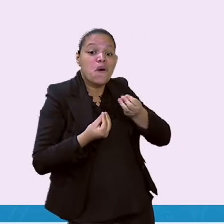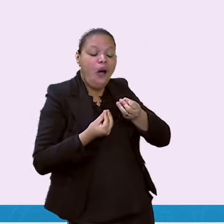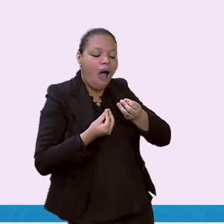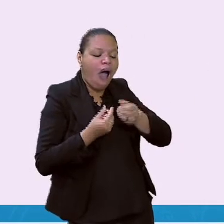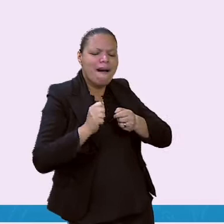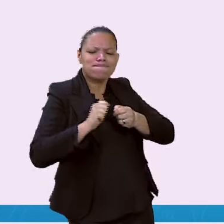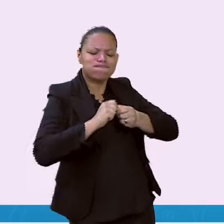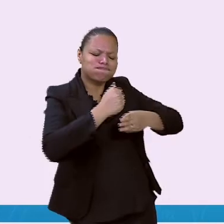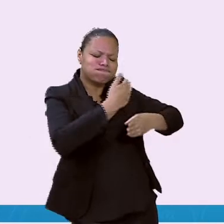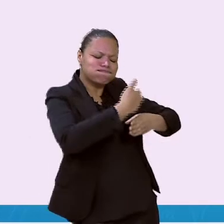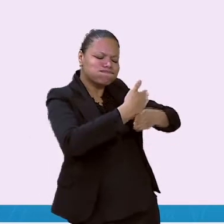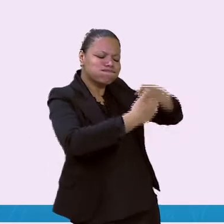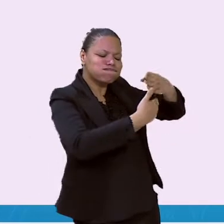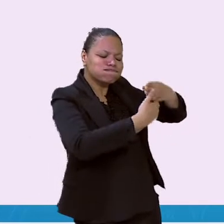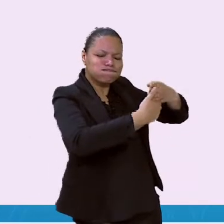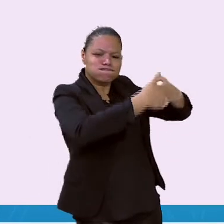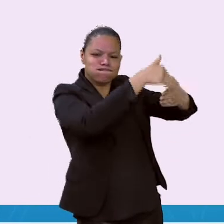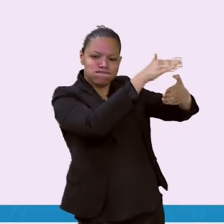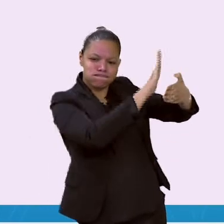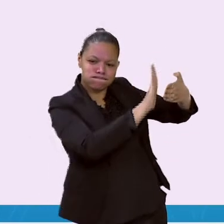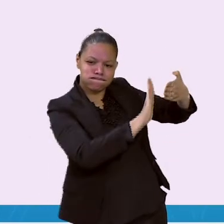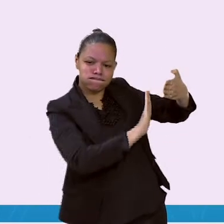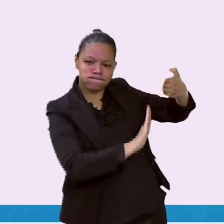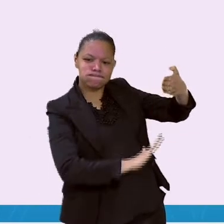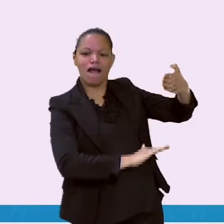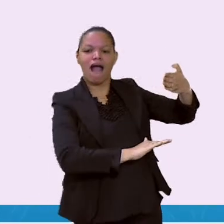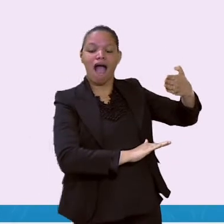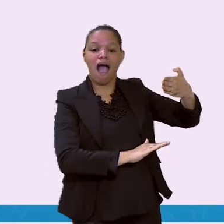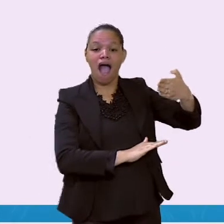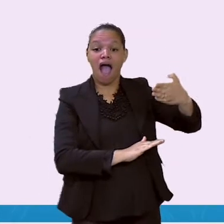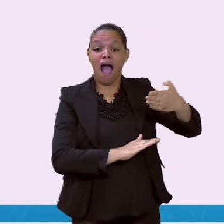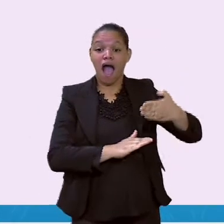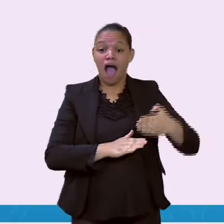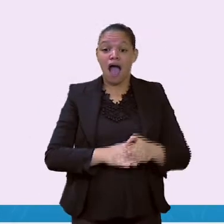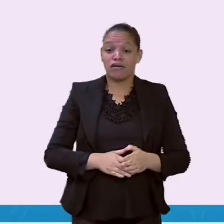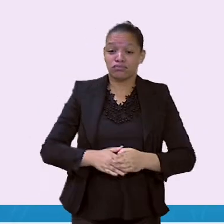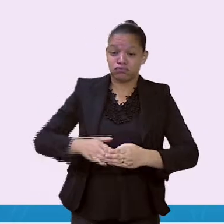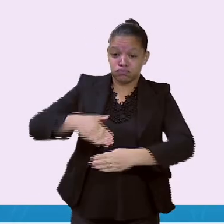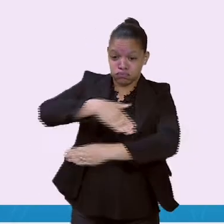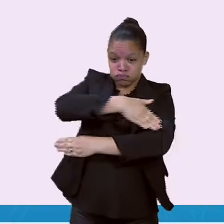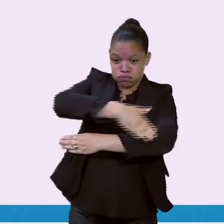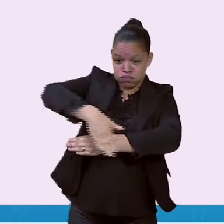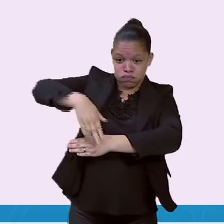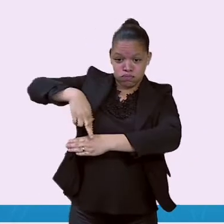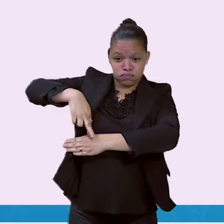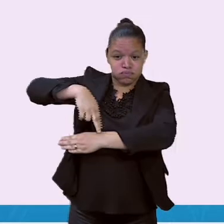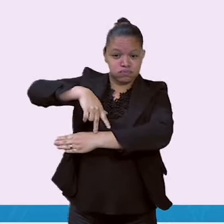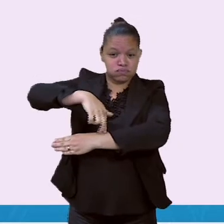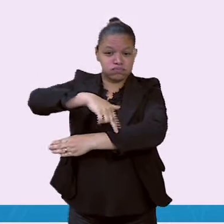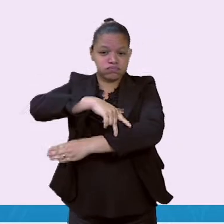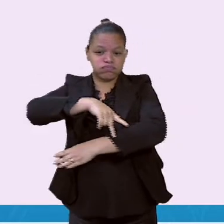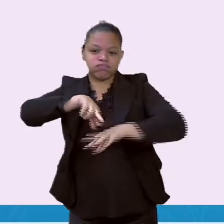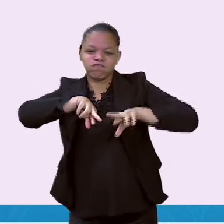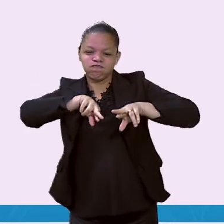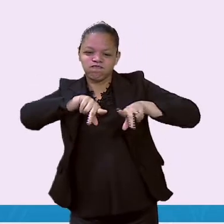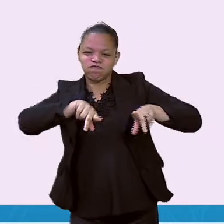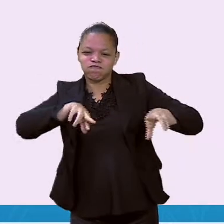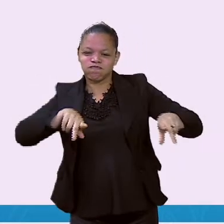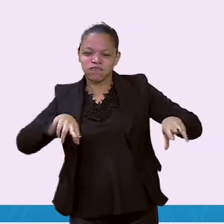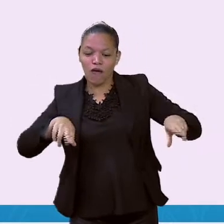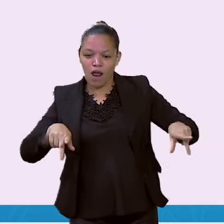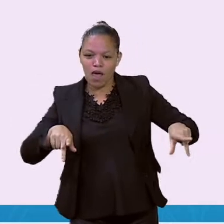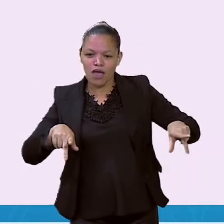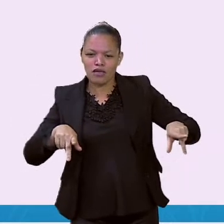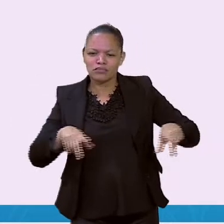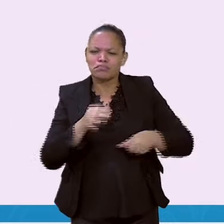As calçadas da minha rua são umas diferentes das outras. A casa da Teresinha é de